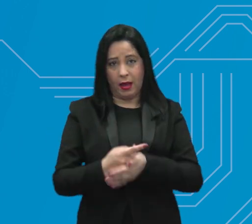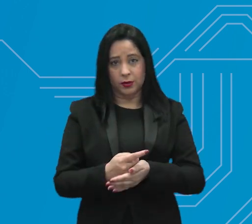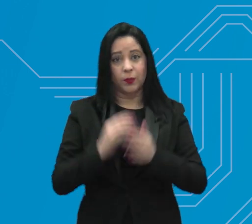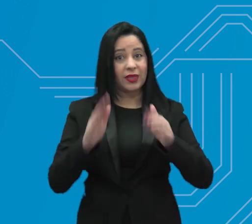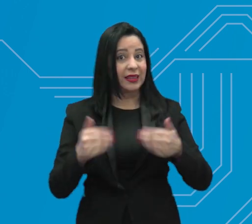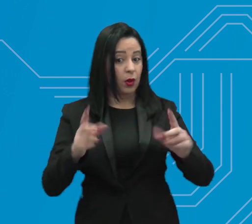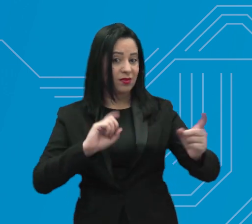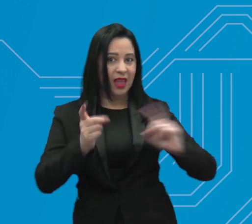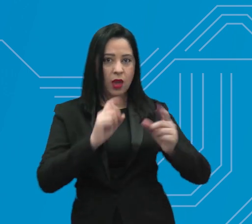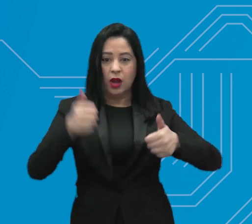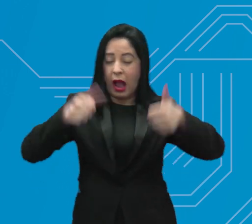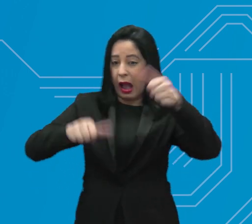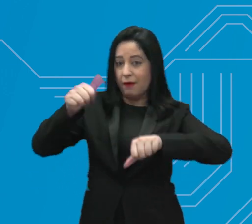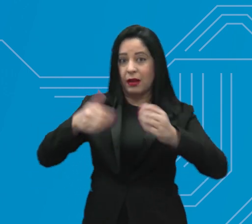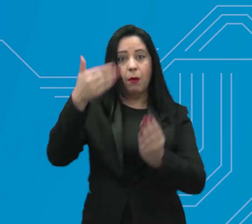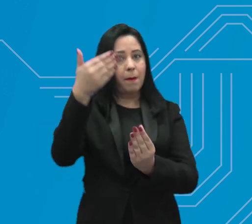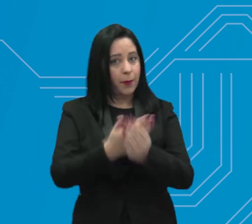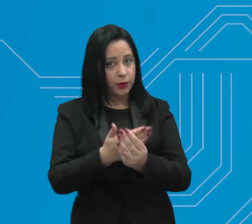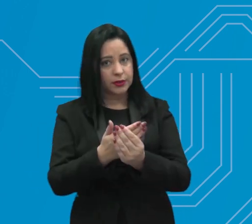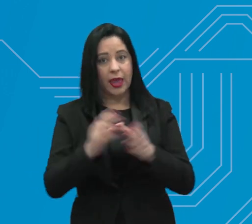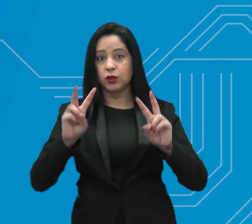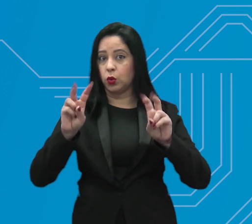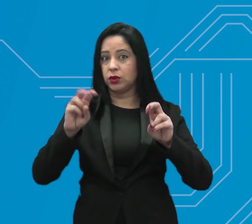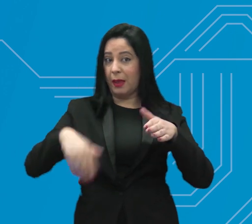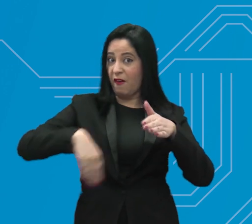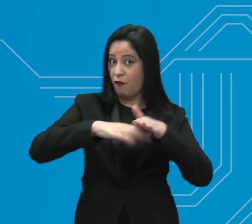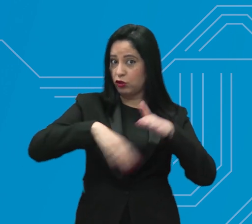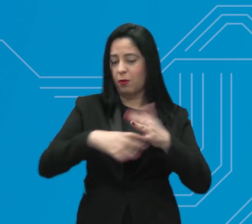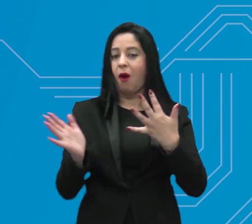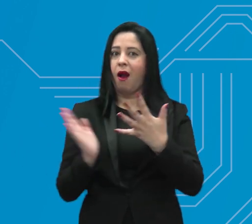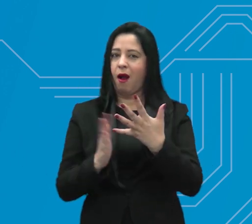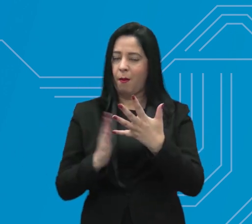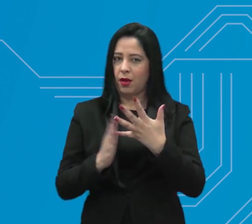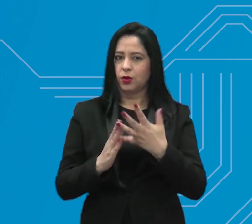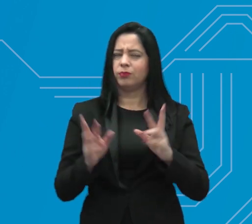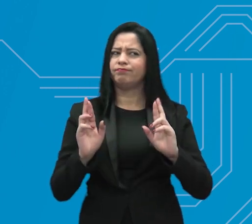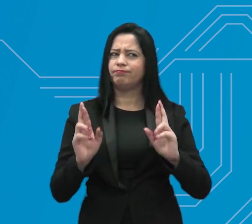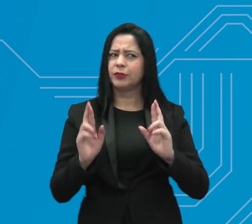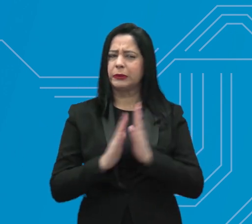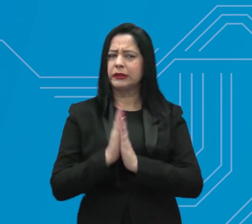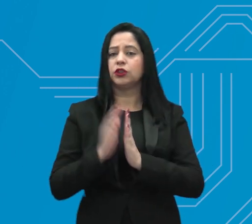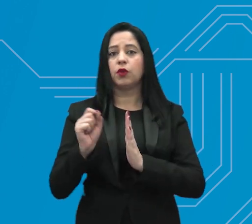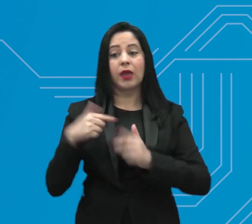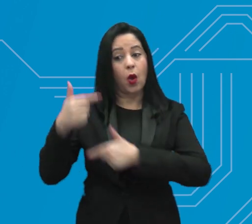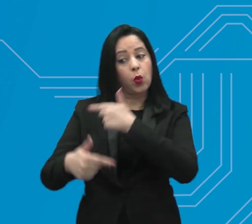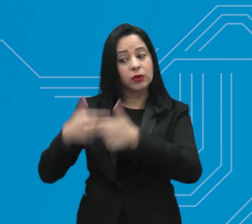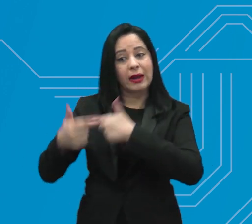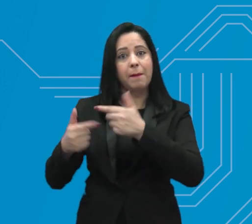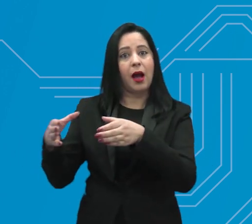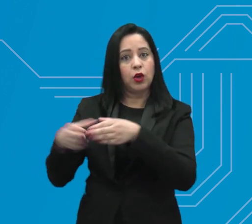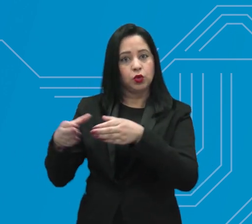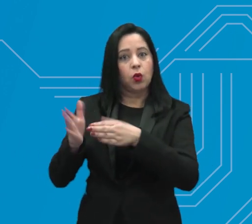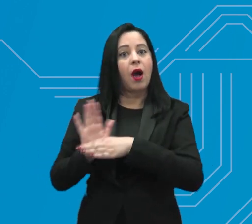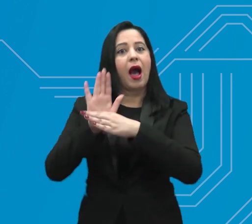esportivos municipais. Na audiência foram avaliados processos relacionados ao futebol amador. A expectativa é